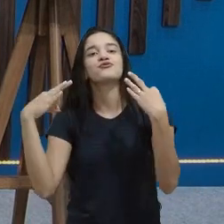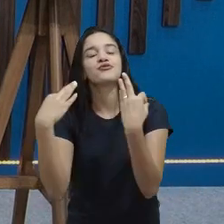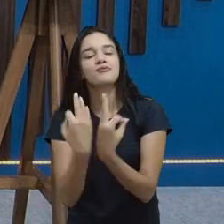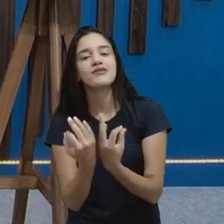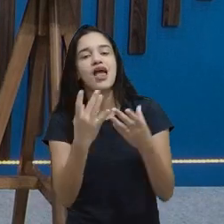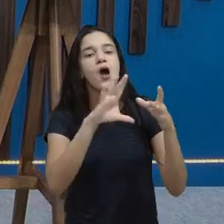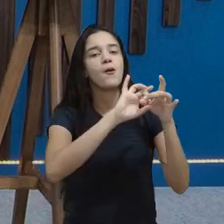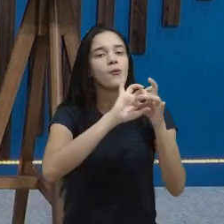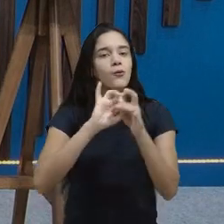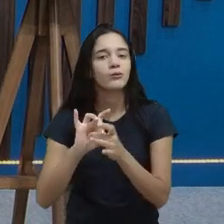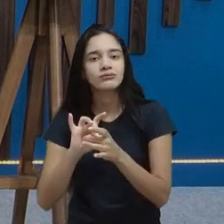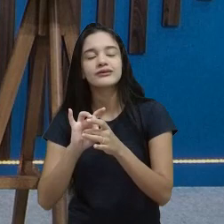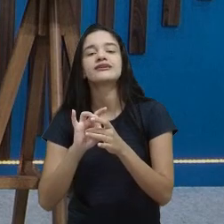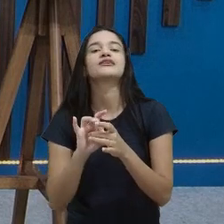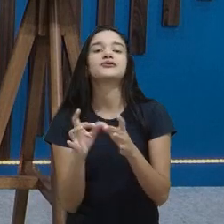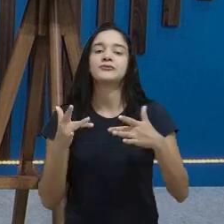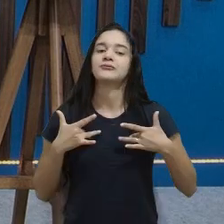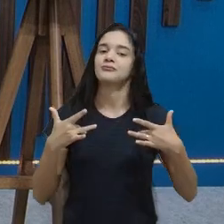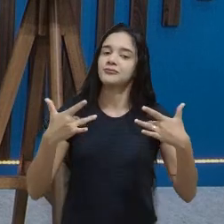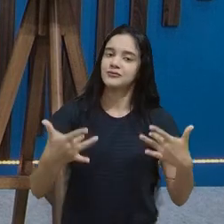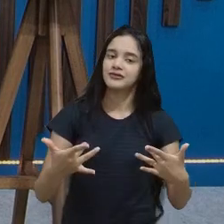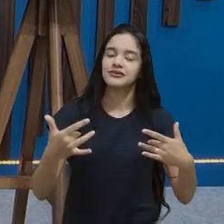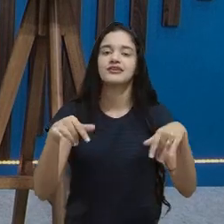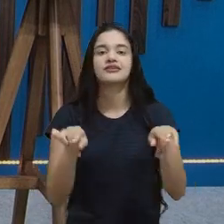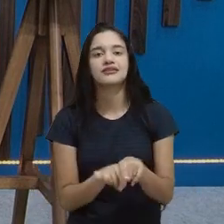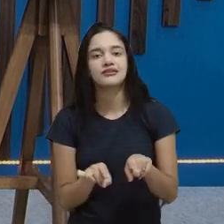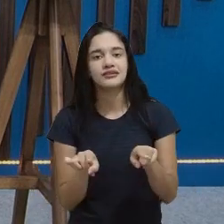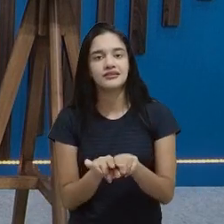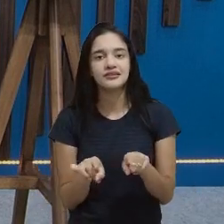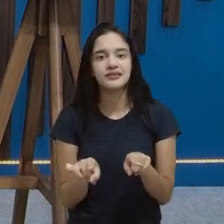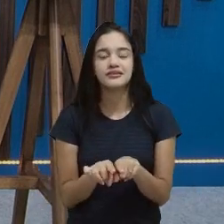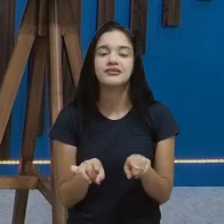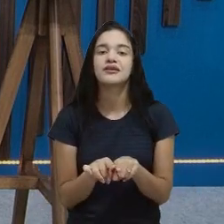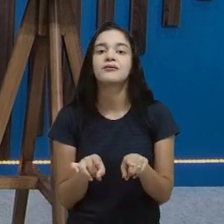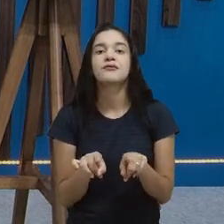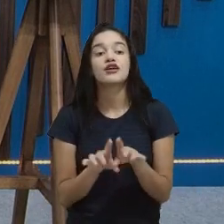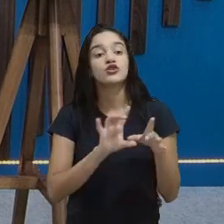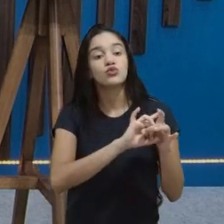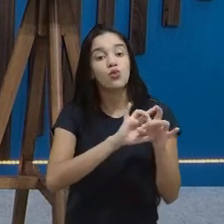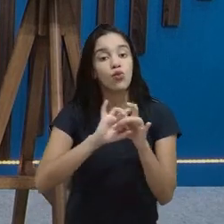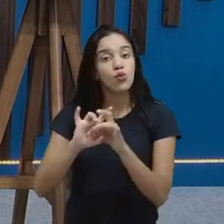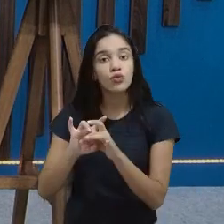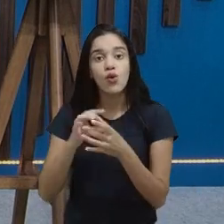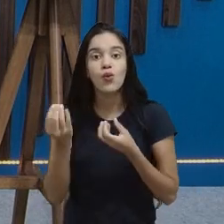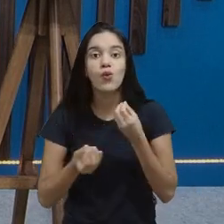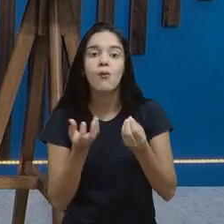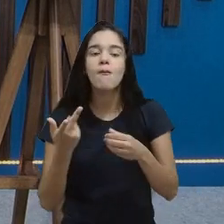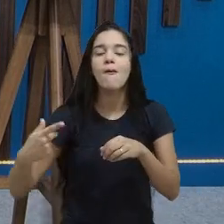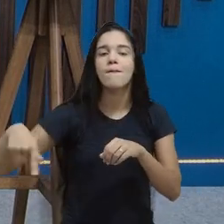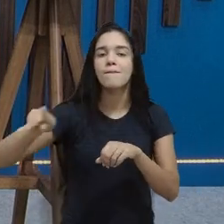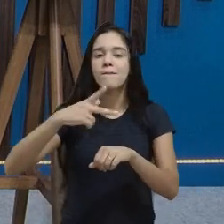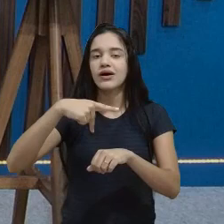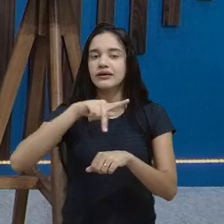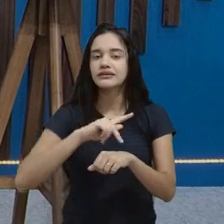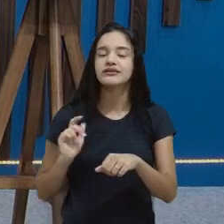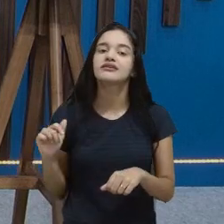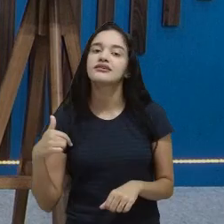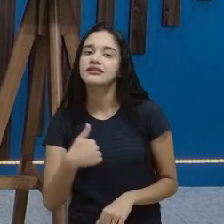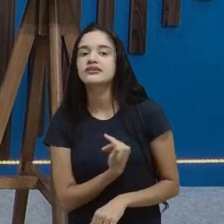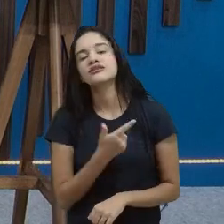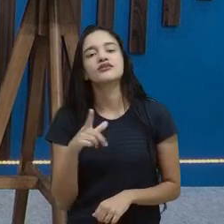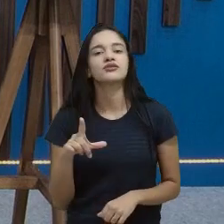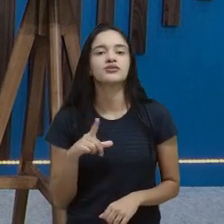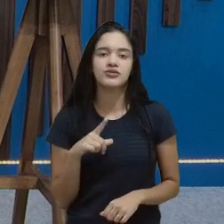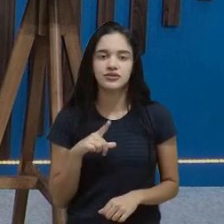contexto comunitário, não é? No contexto maior, não é? Como país, nós